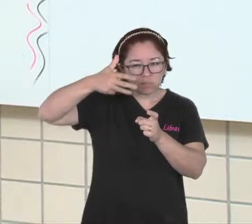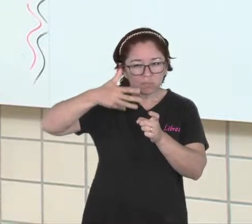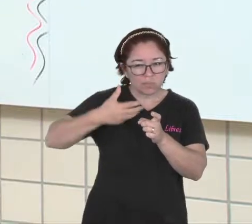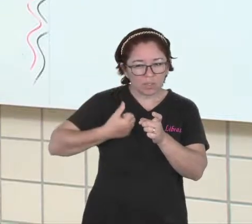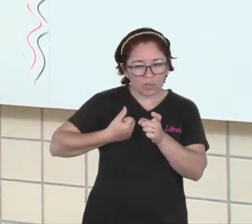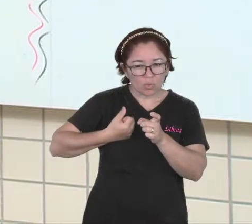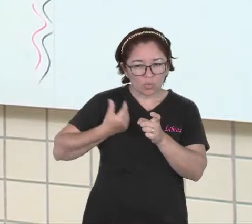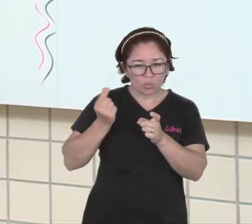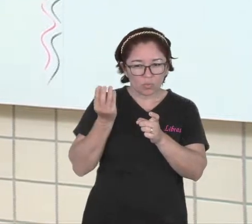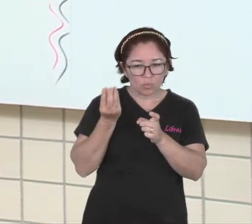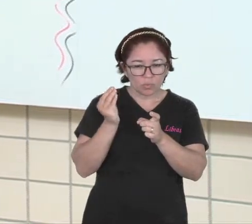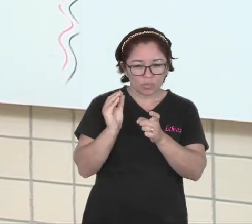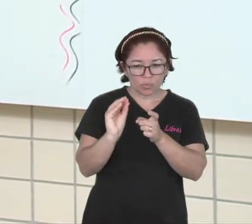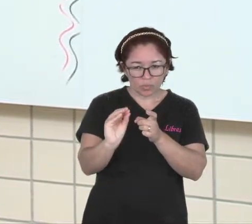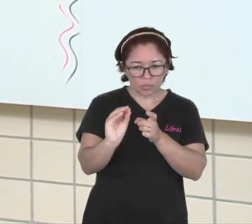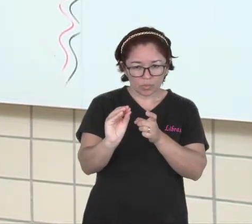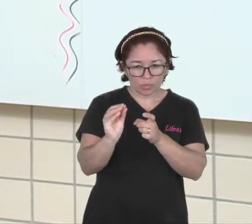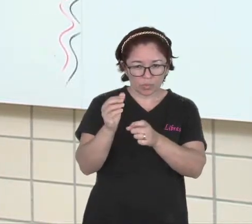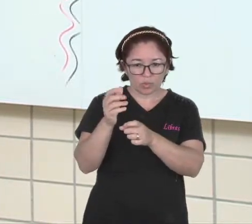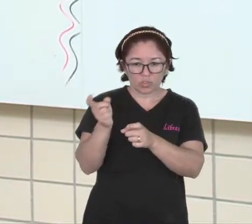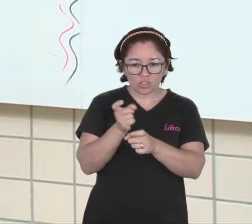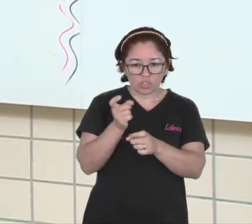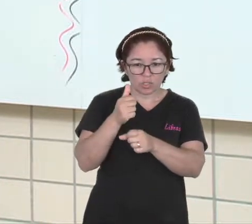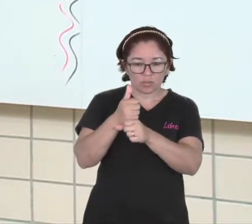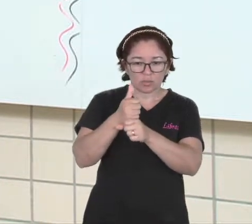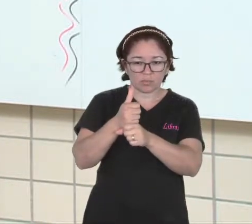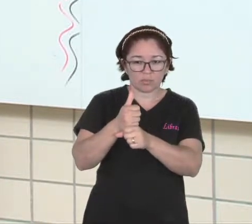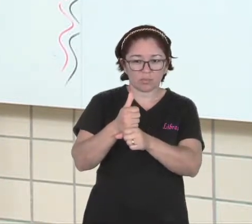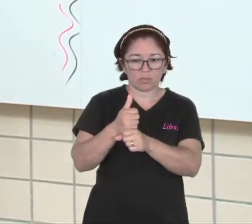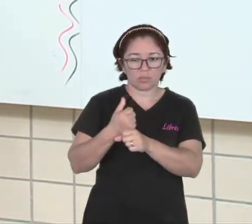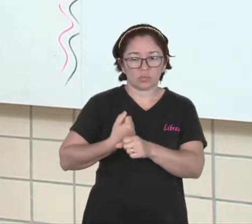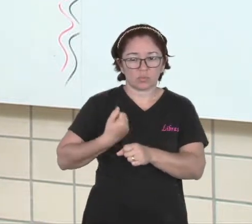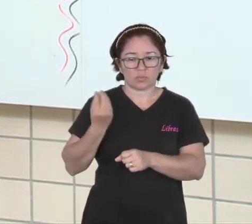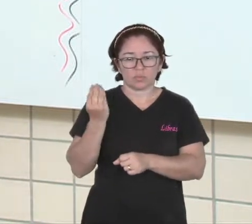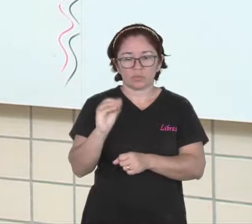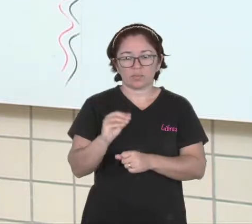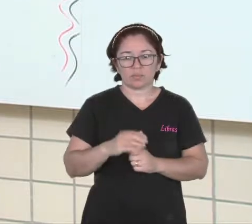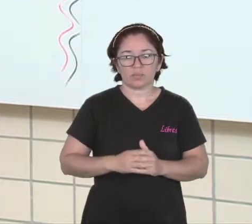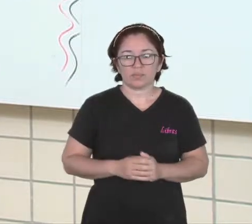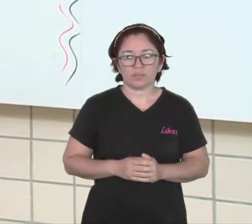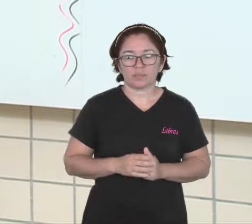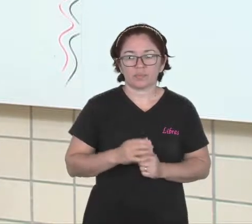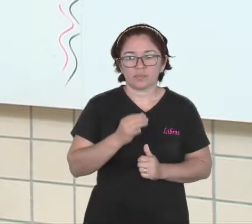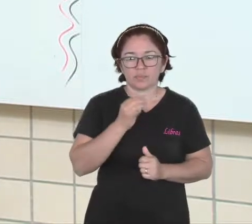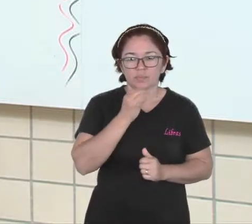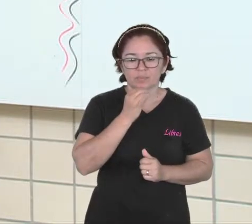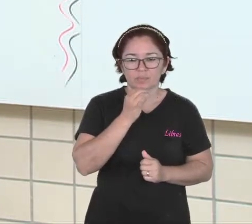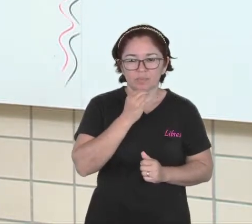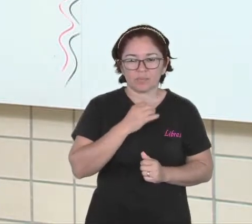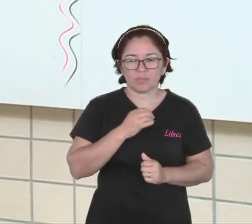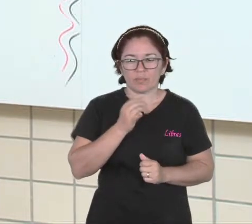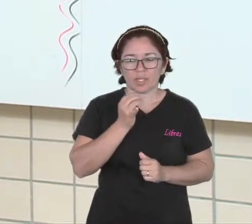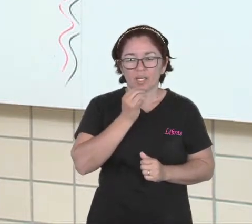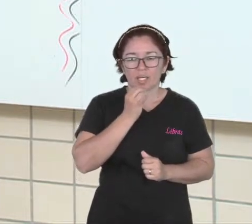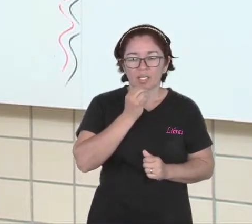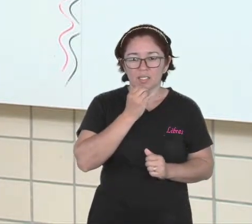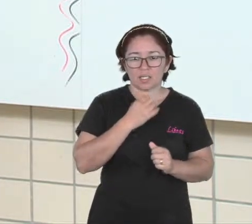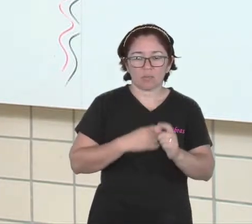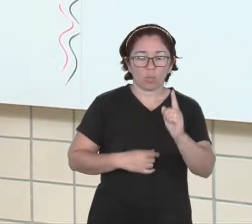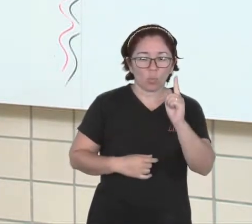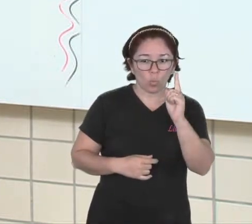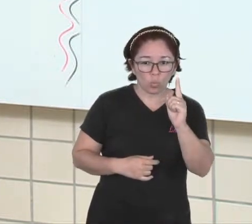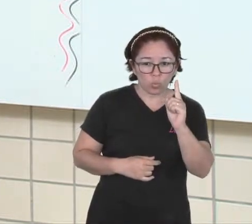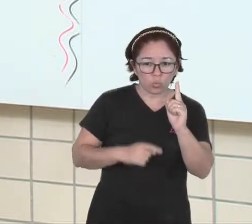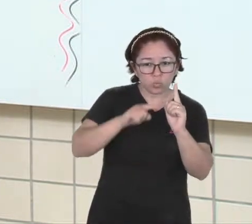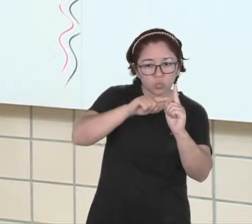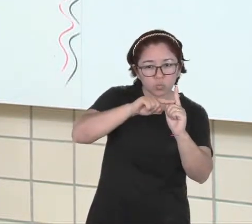entender mais? Qual a operação matemática que pega 1 e entrega para o 5? Há várias formas de se pensar isso. Se eu for